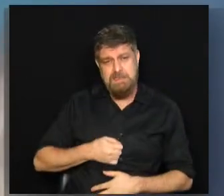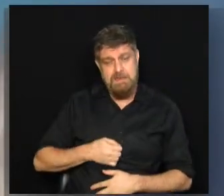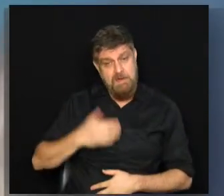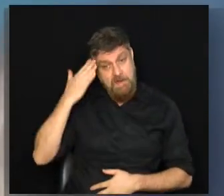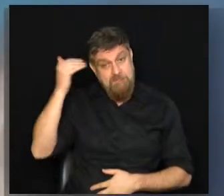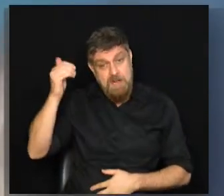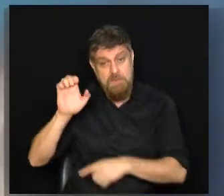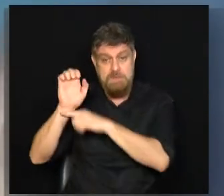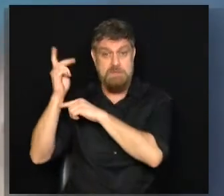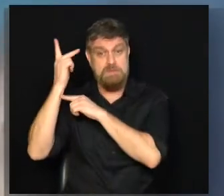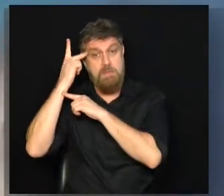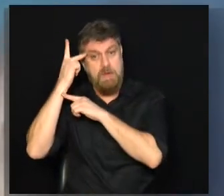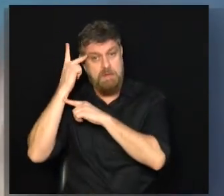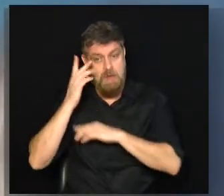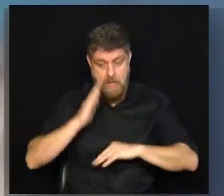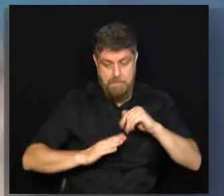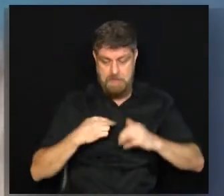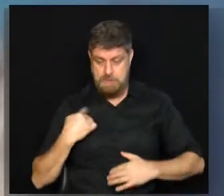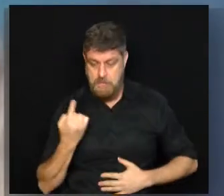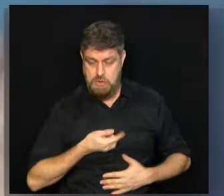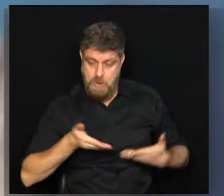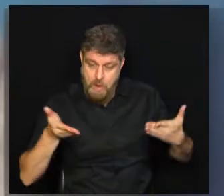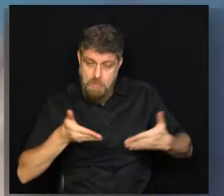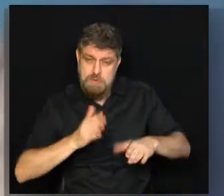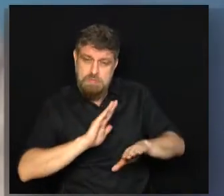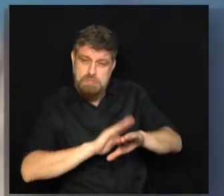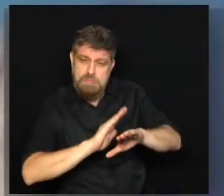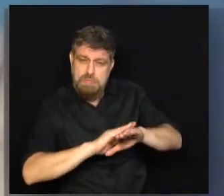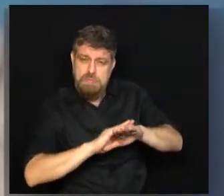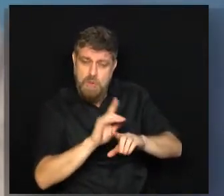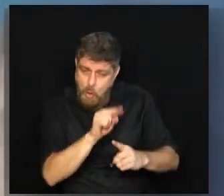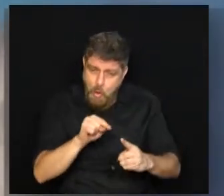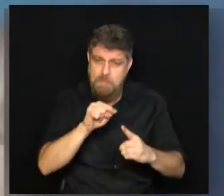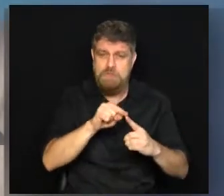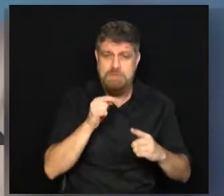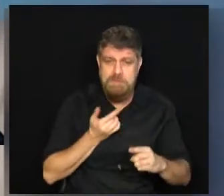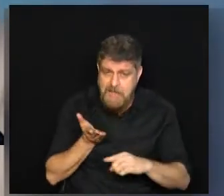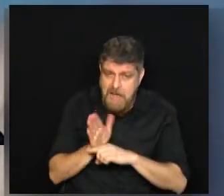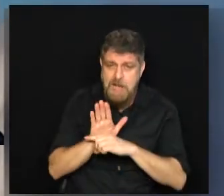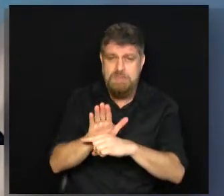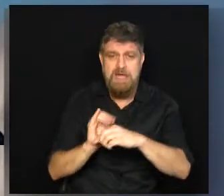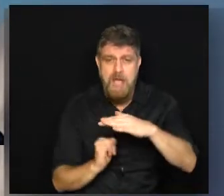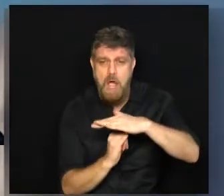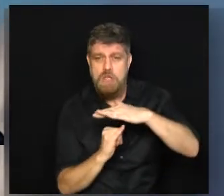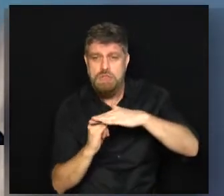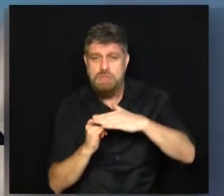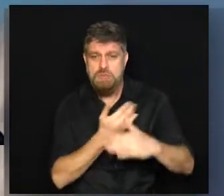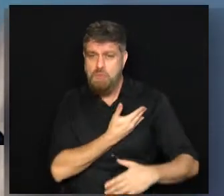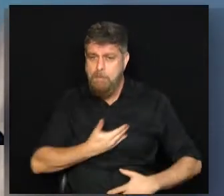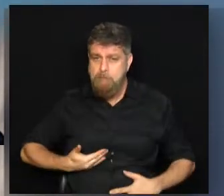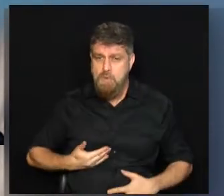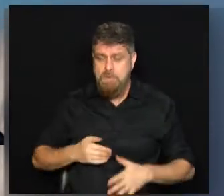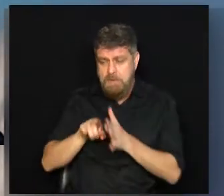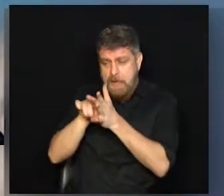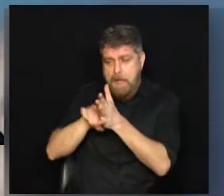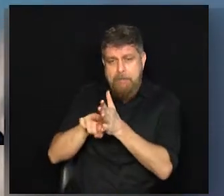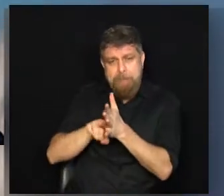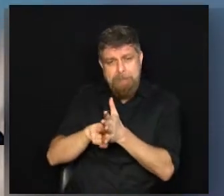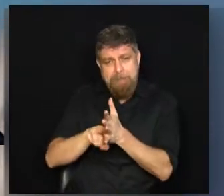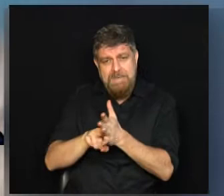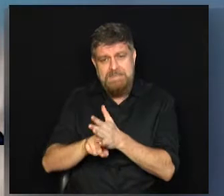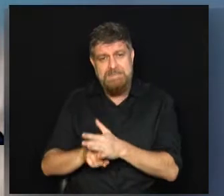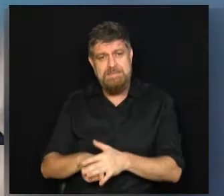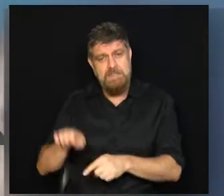Paulo. Esse ato que nós realizamos no dia de hoje é um ato em defesa dos institutos públicos de pesquisa do estado de São Paulo. Aqui